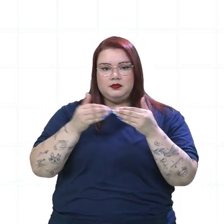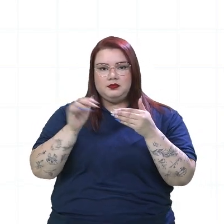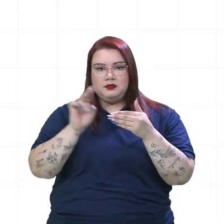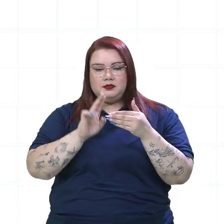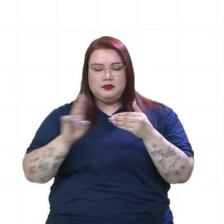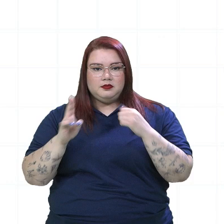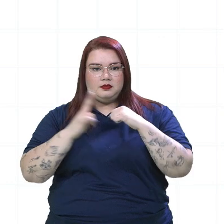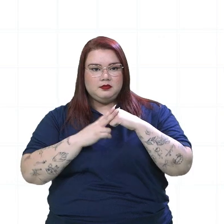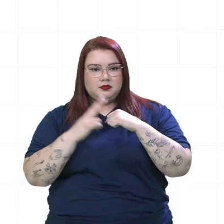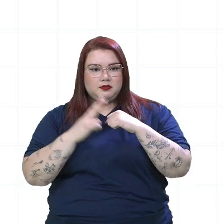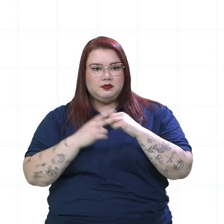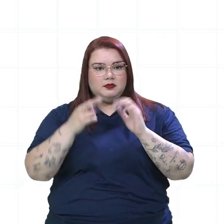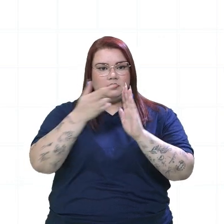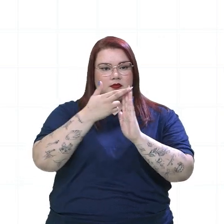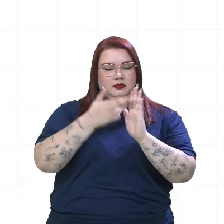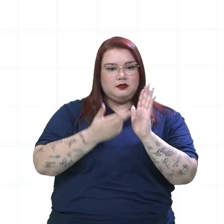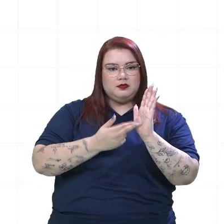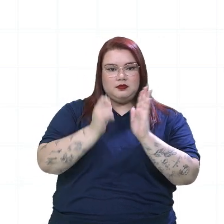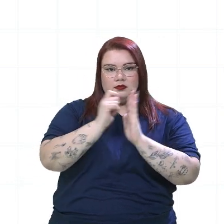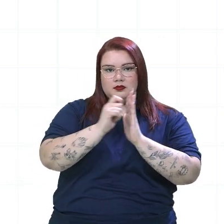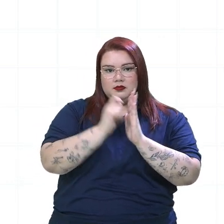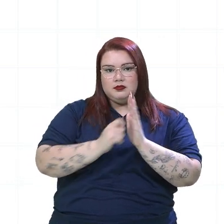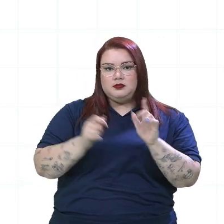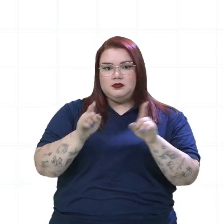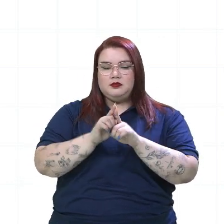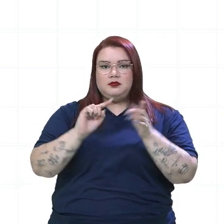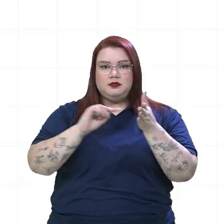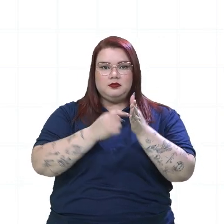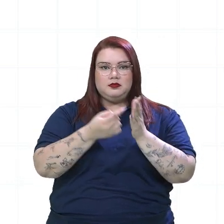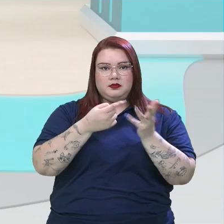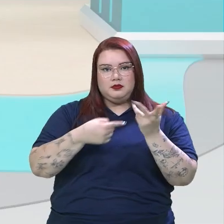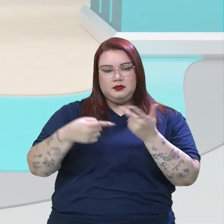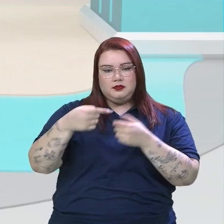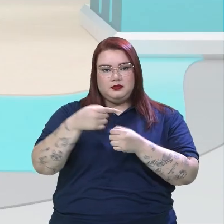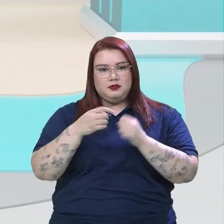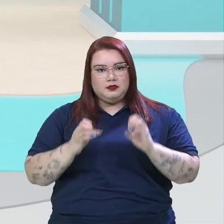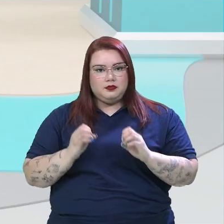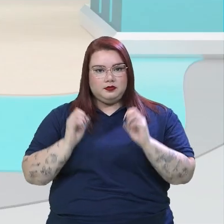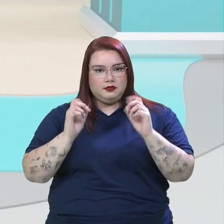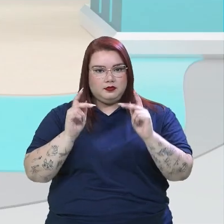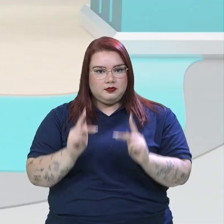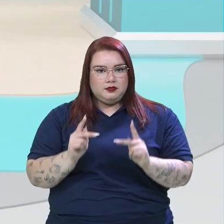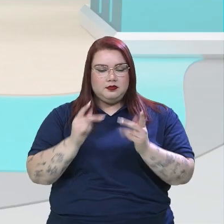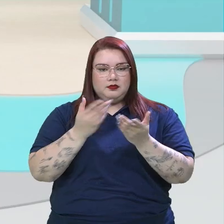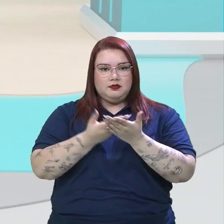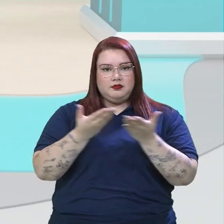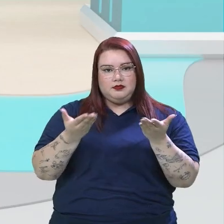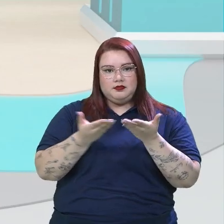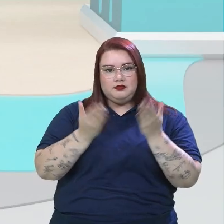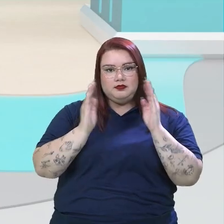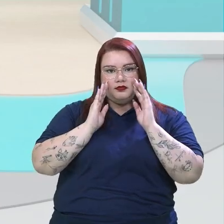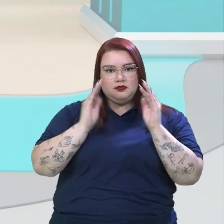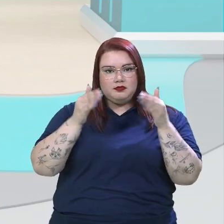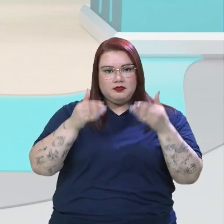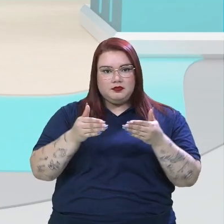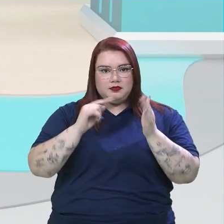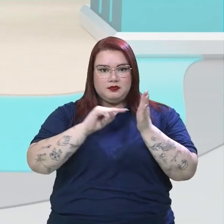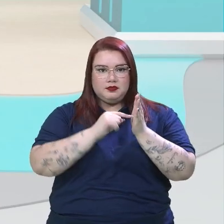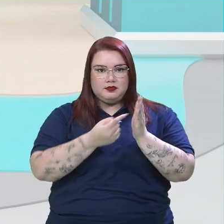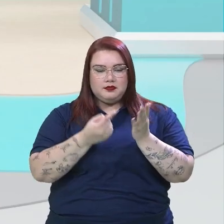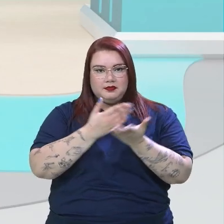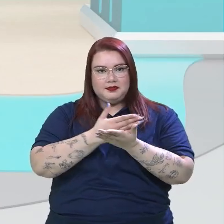concordância nominal e verbal, regras ortográficas e pontuação. Nesta aula, especificamente, será a